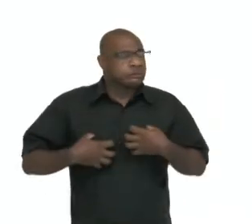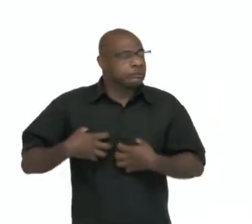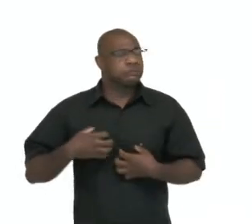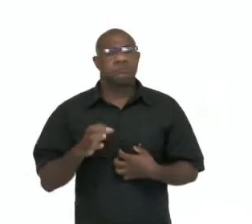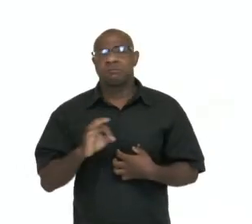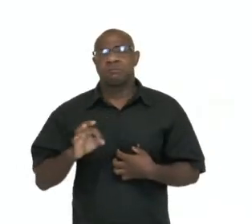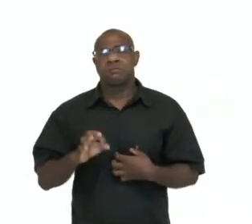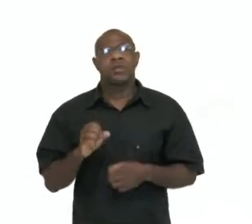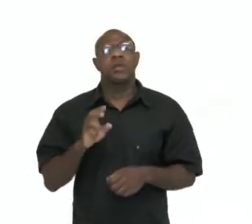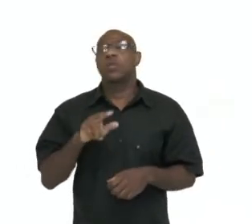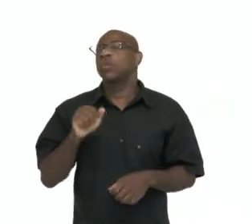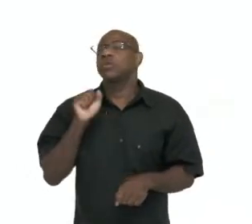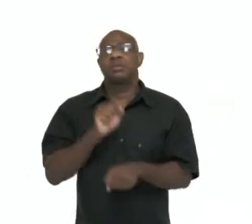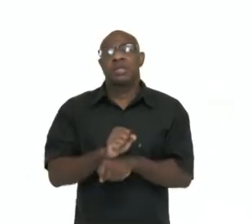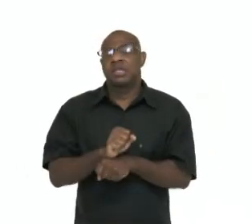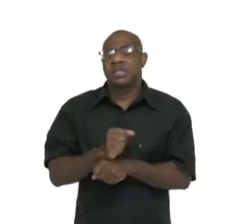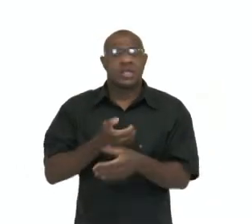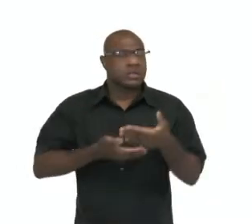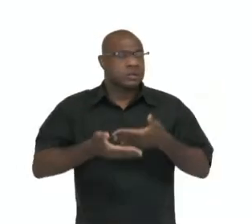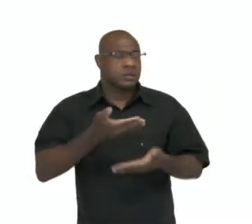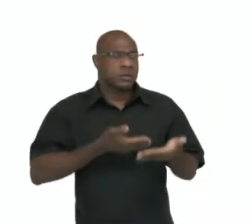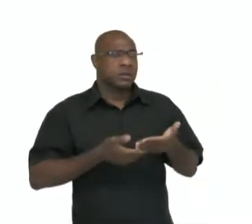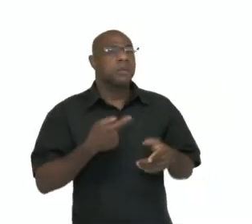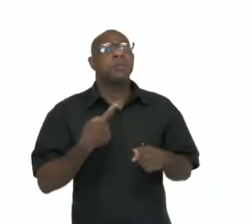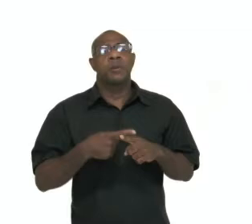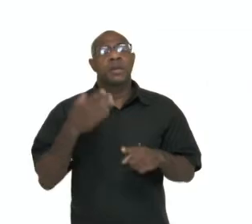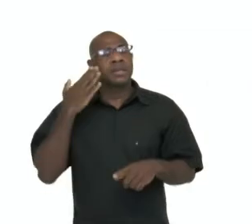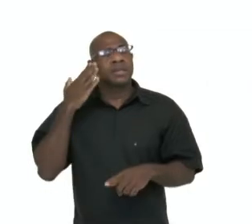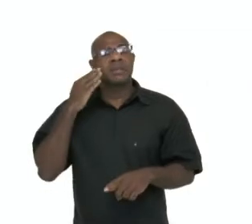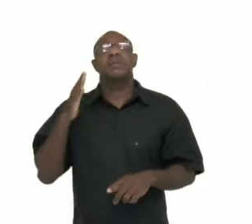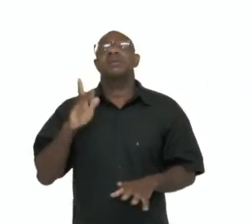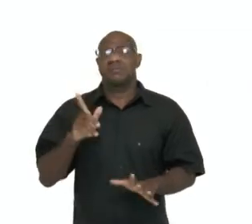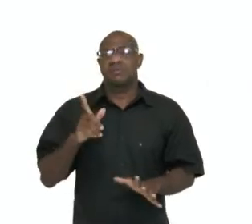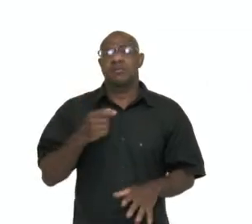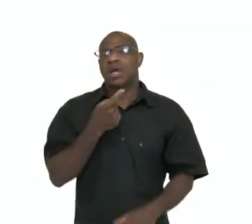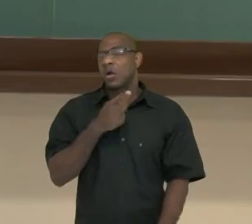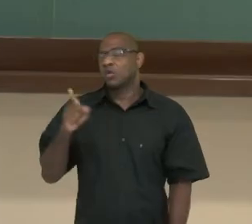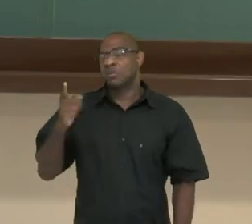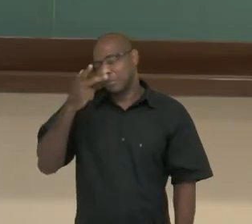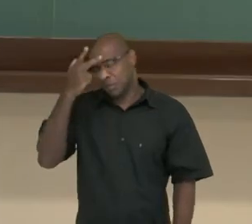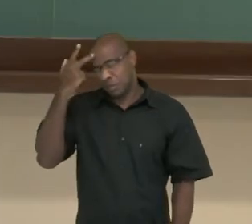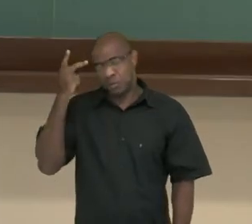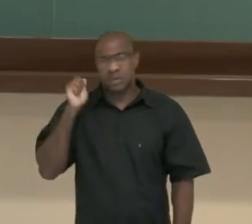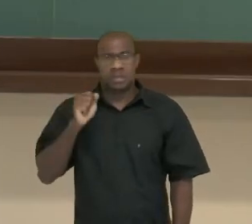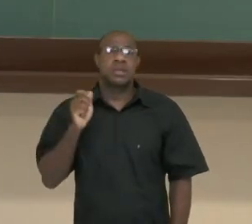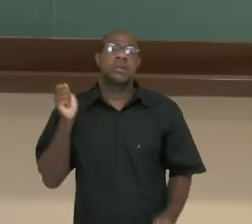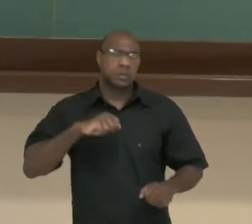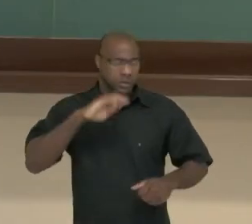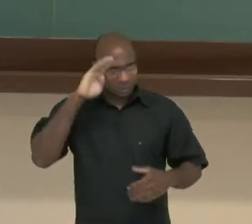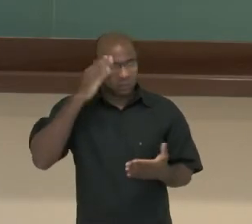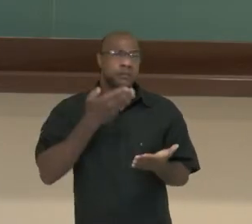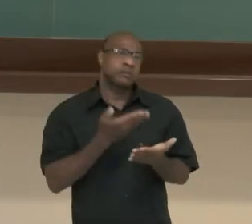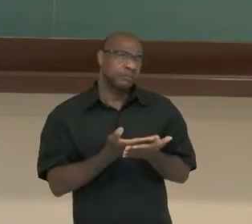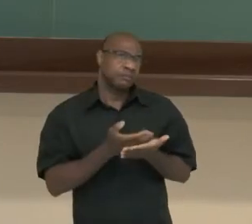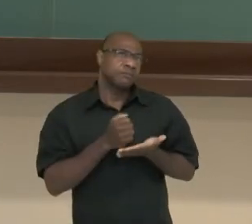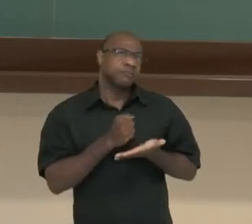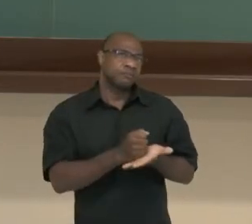Nunca esperei nada em troca, porque sei que, no fundo, foi a última pessoa com que ele pôde contar.